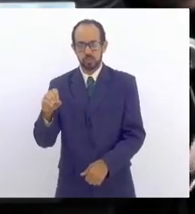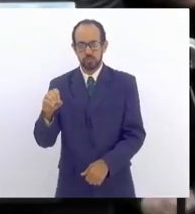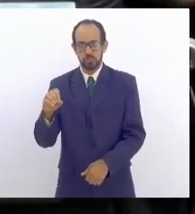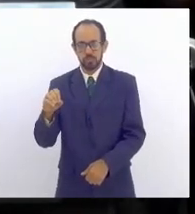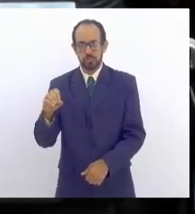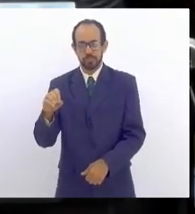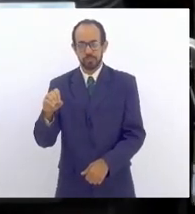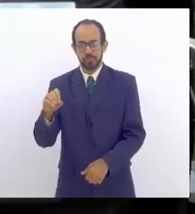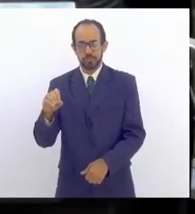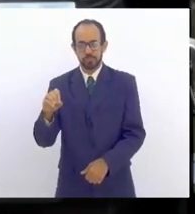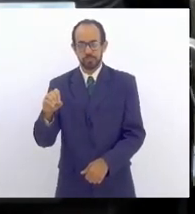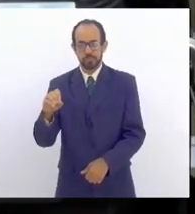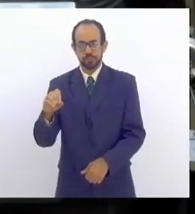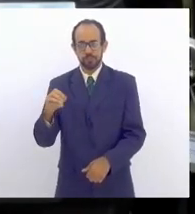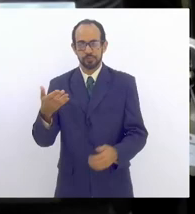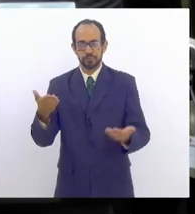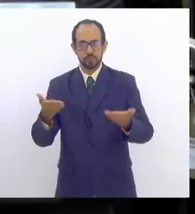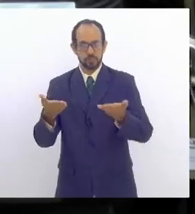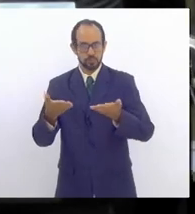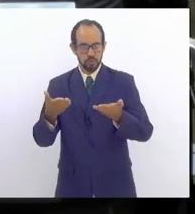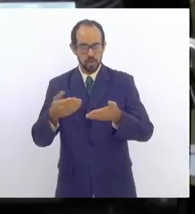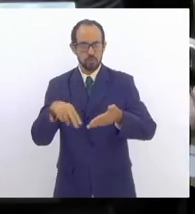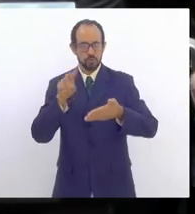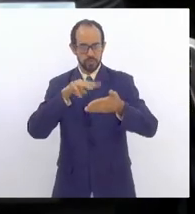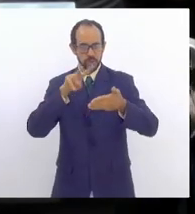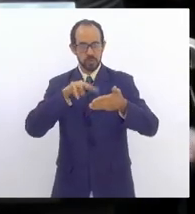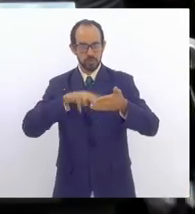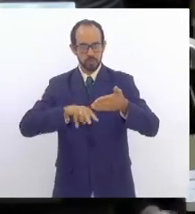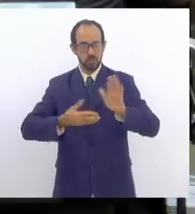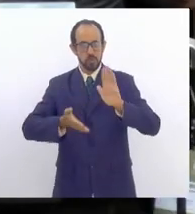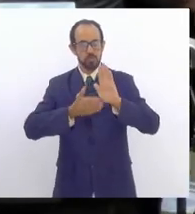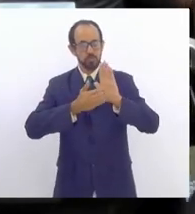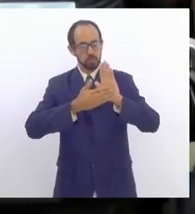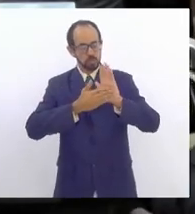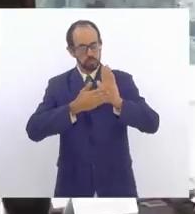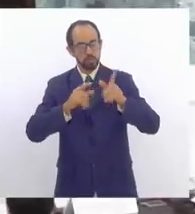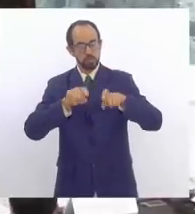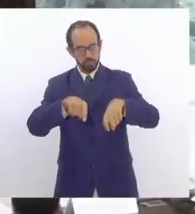possa agora fazer a leitura do compromisso constitucional de posse.